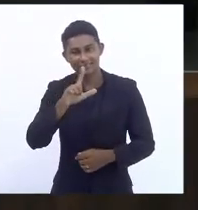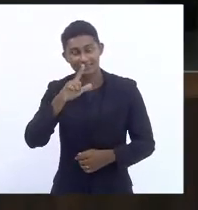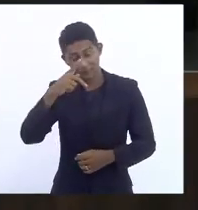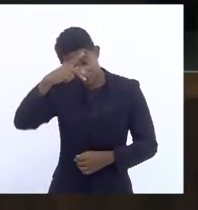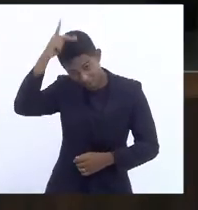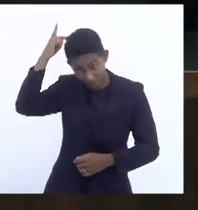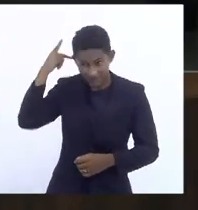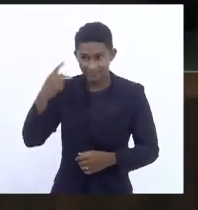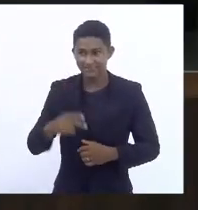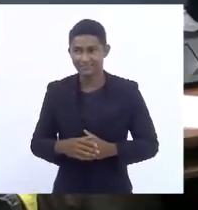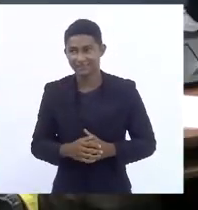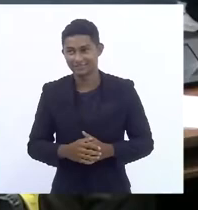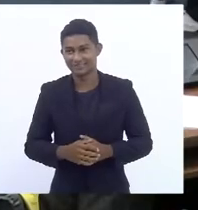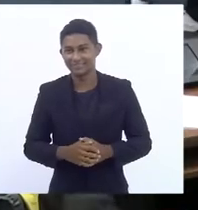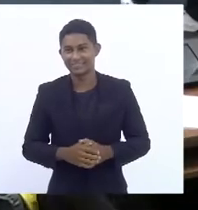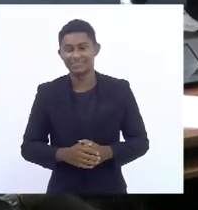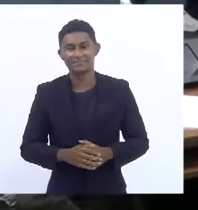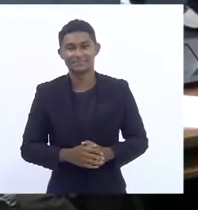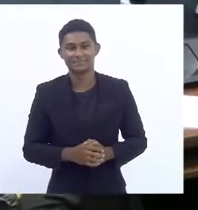projeto.